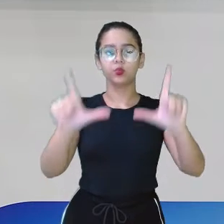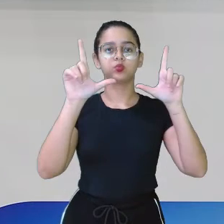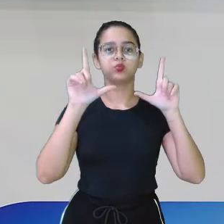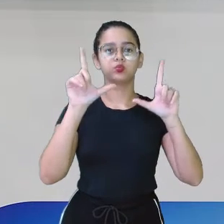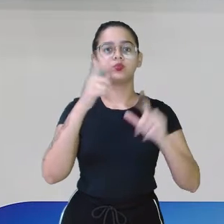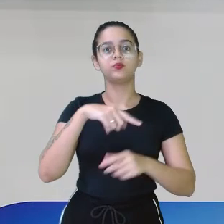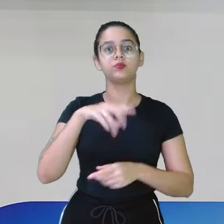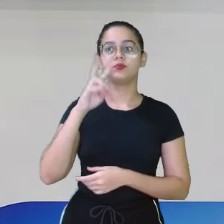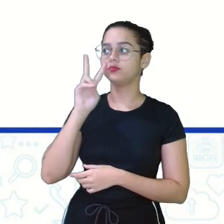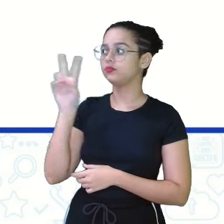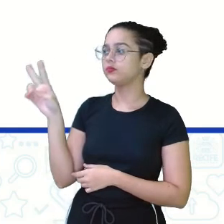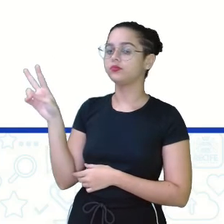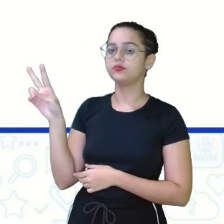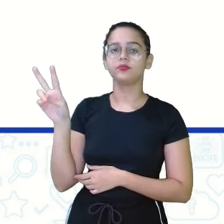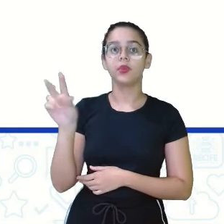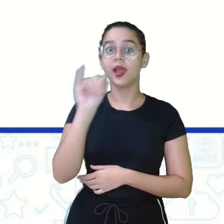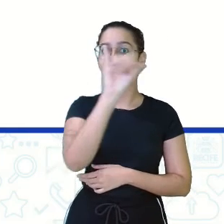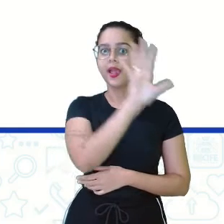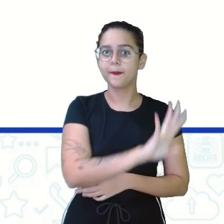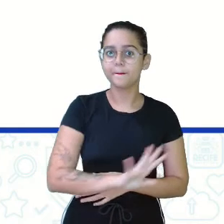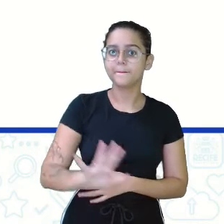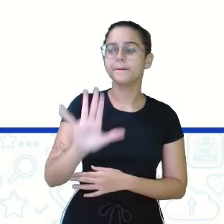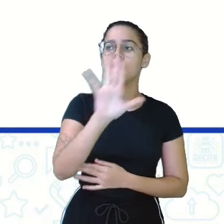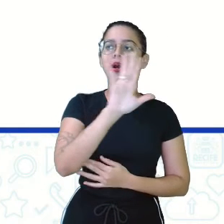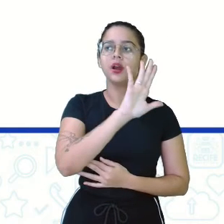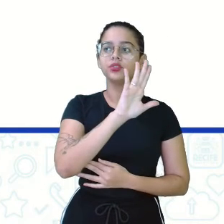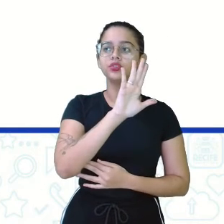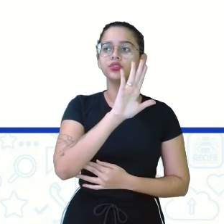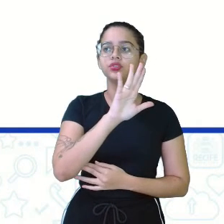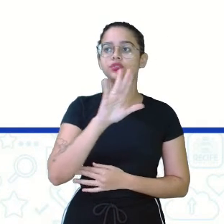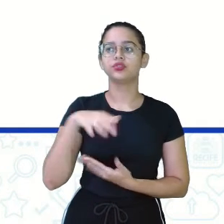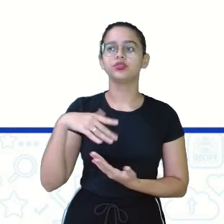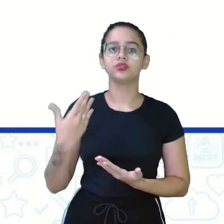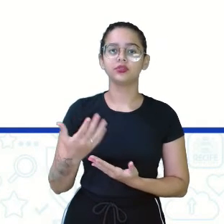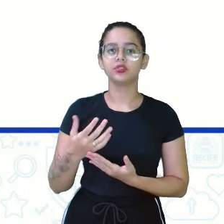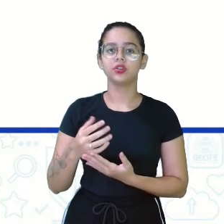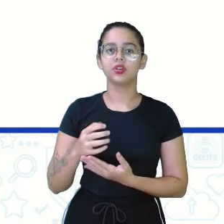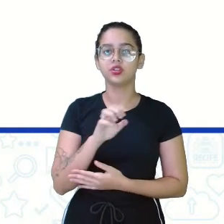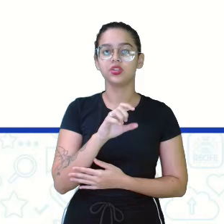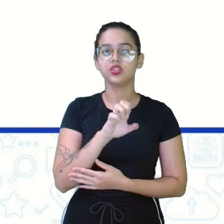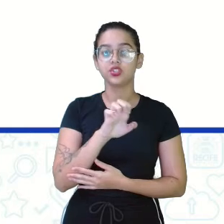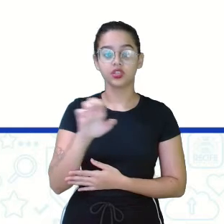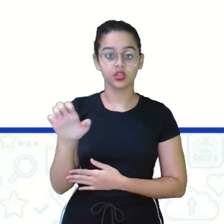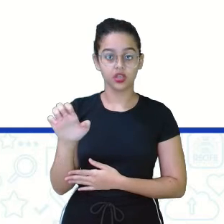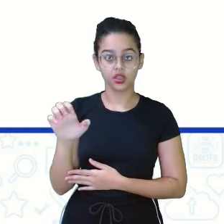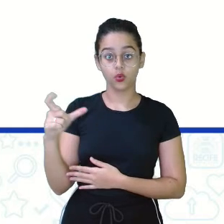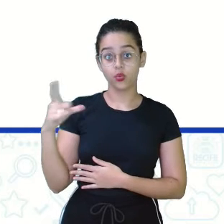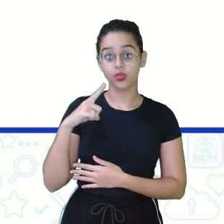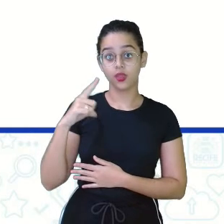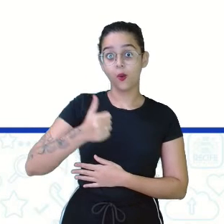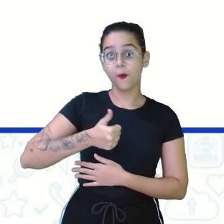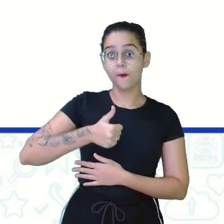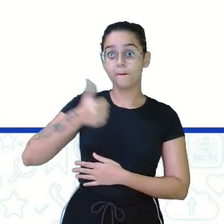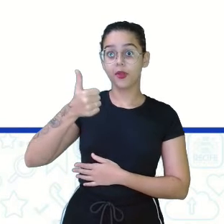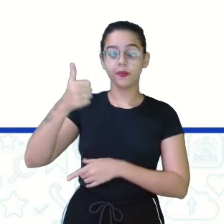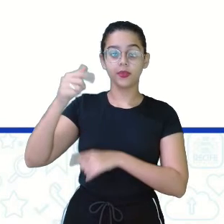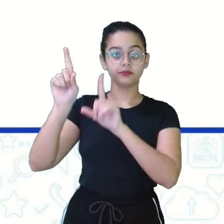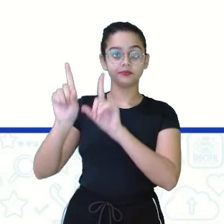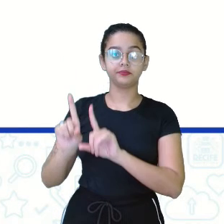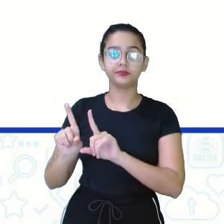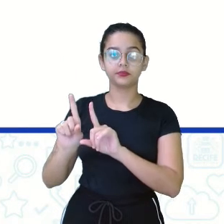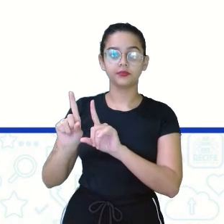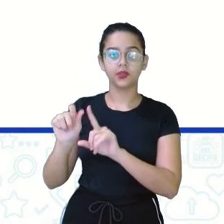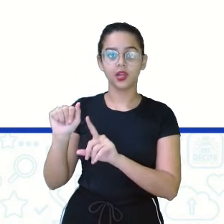eles verem. Na figura, do seu lado esquerdo aí, temos o primeiro par de